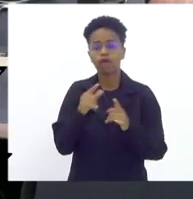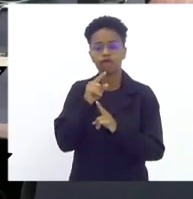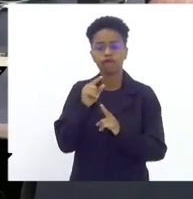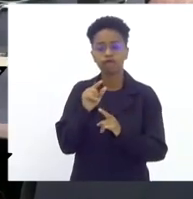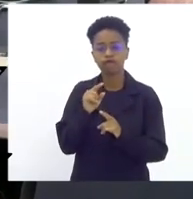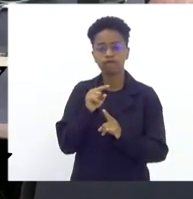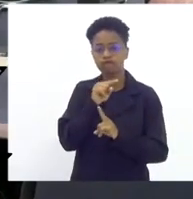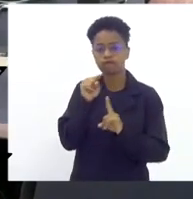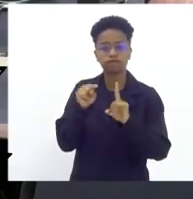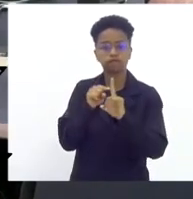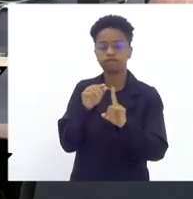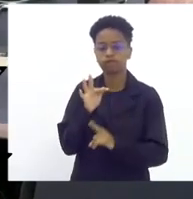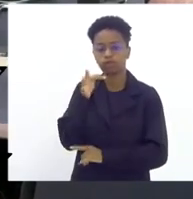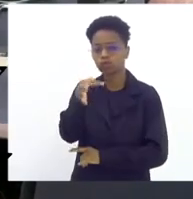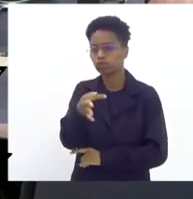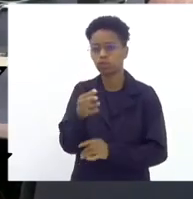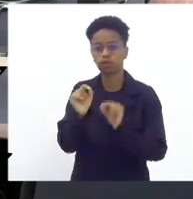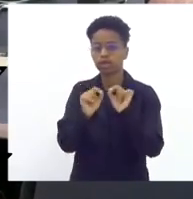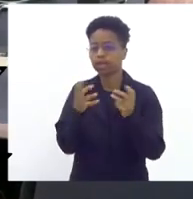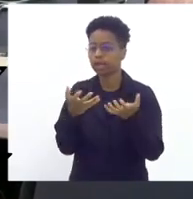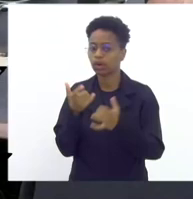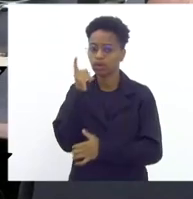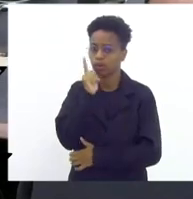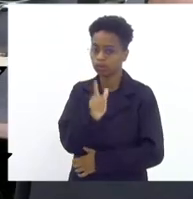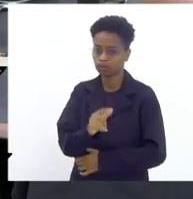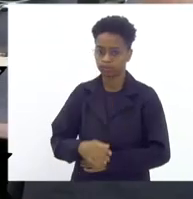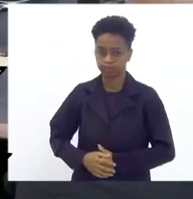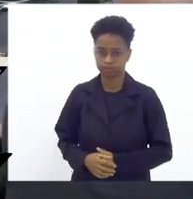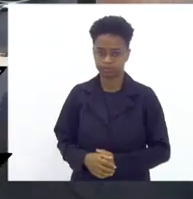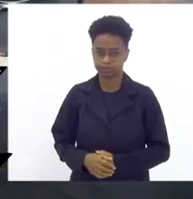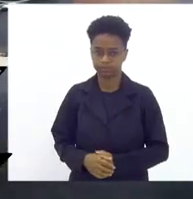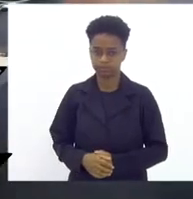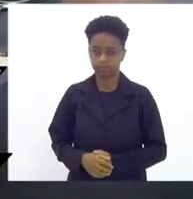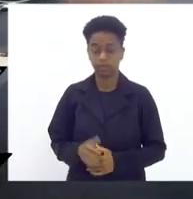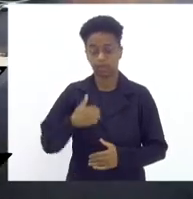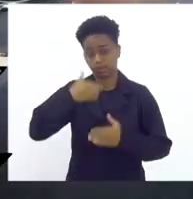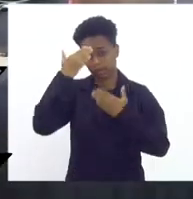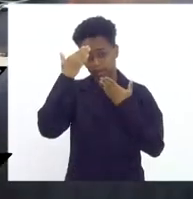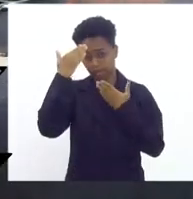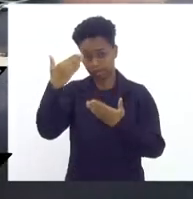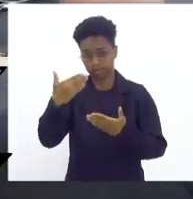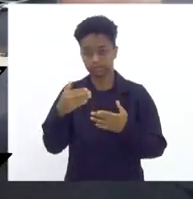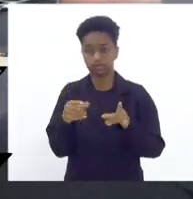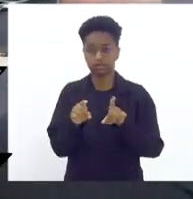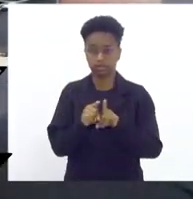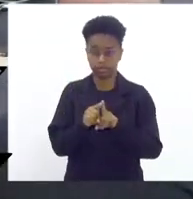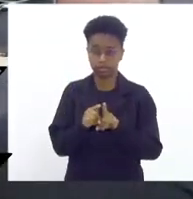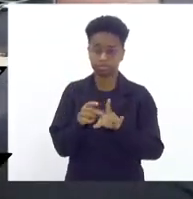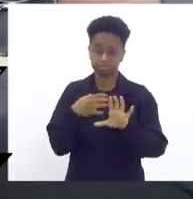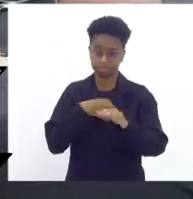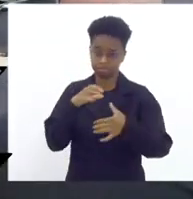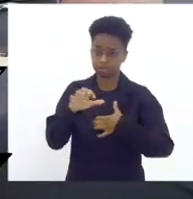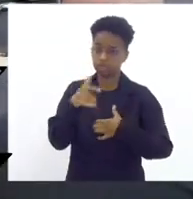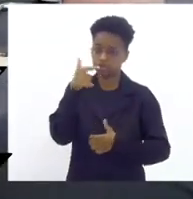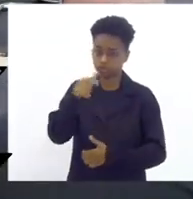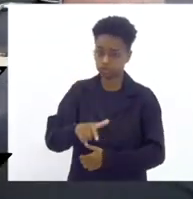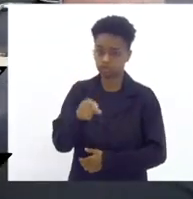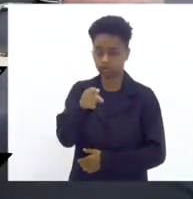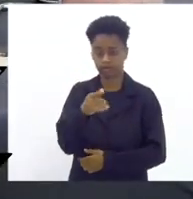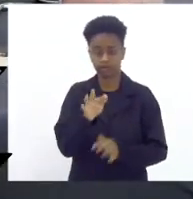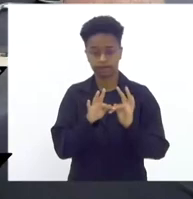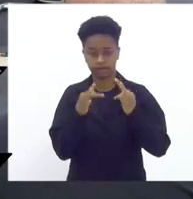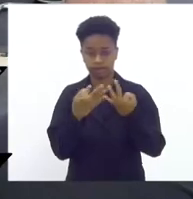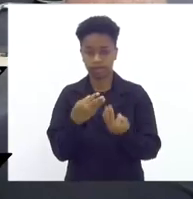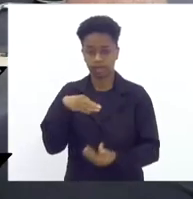que futuro queremos alcançar peço que agradeço muito e solidarismo novamente aqui com a família do